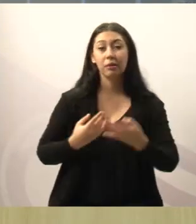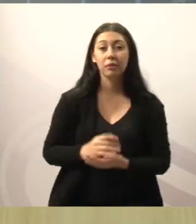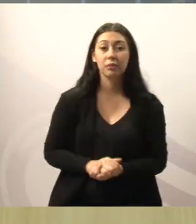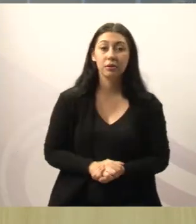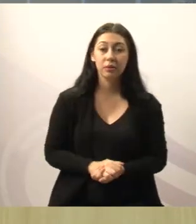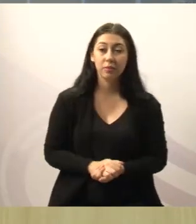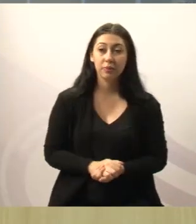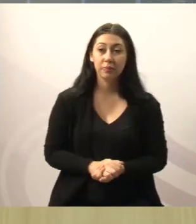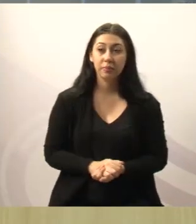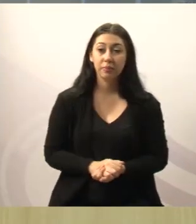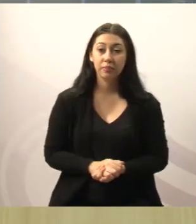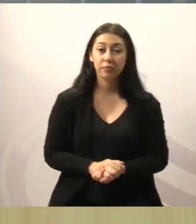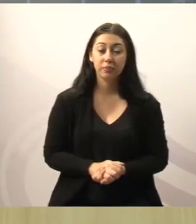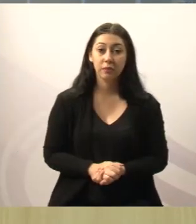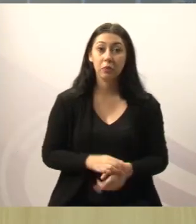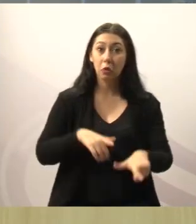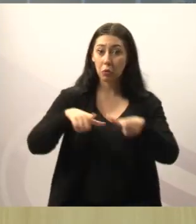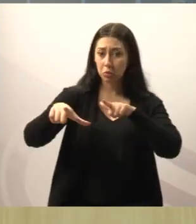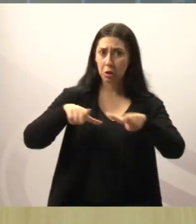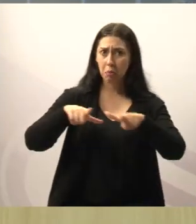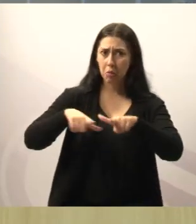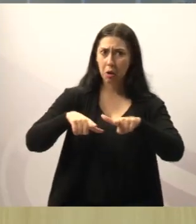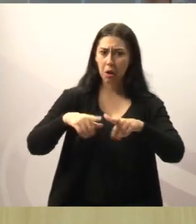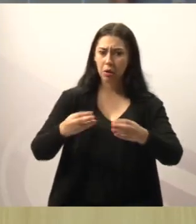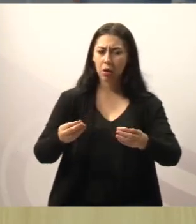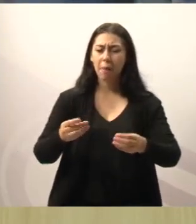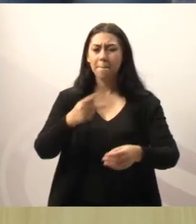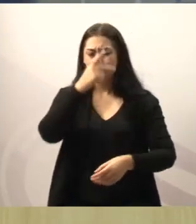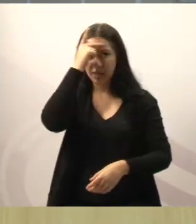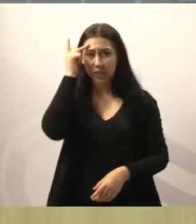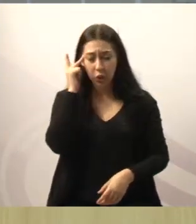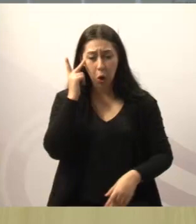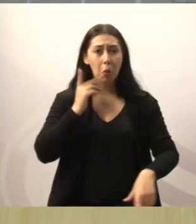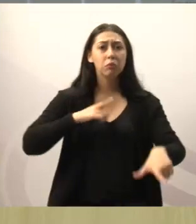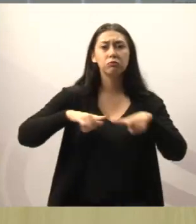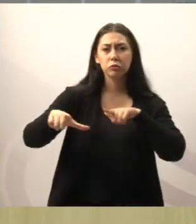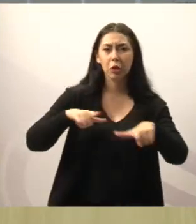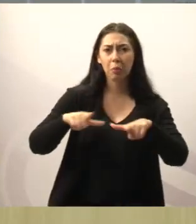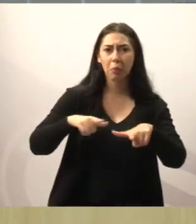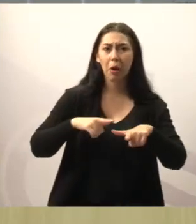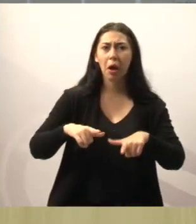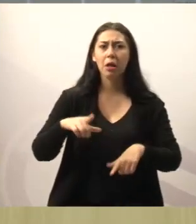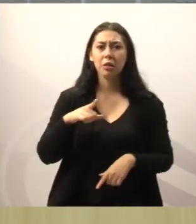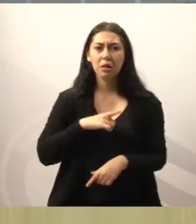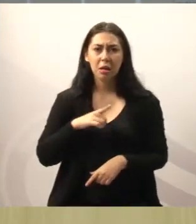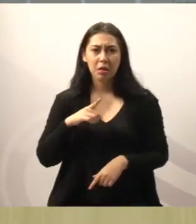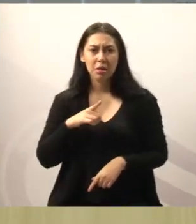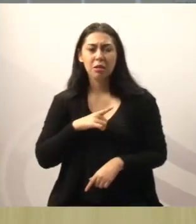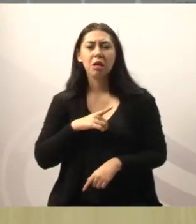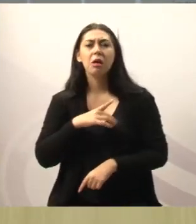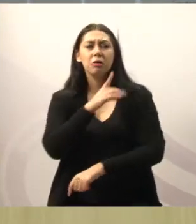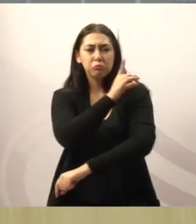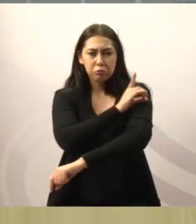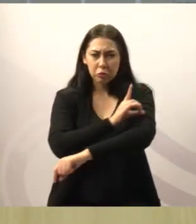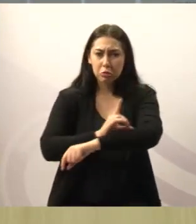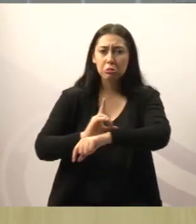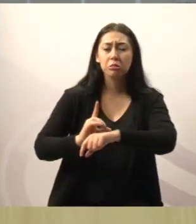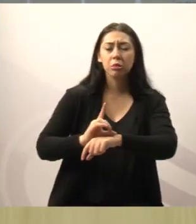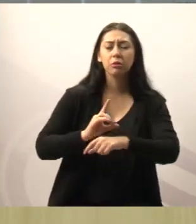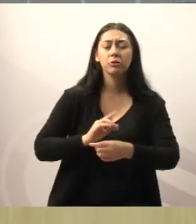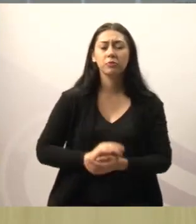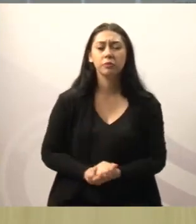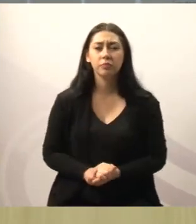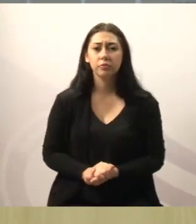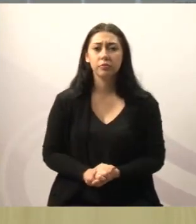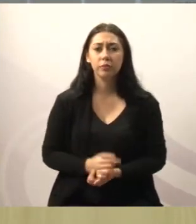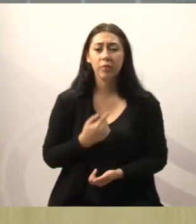eternos, o trabalho dignifica o homem. Feito esse registro, respeitosamente requeremos ao presidente dessa